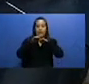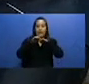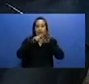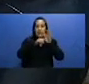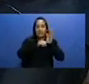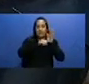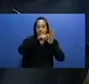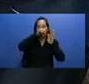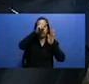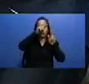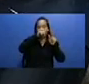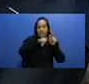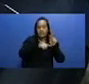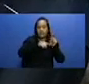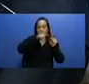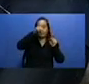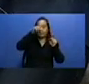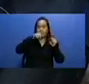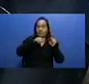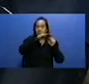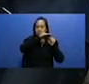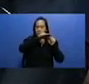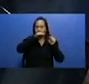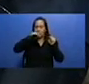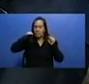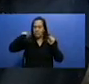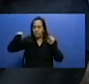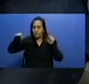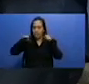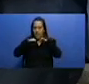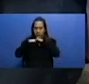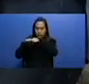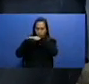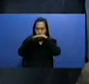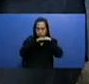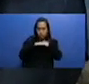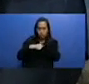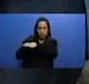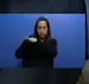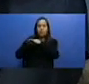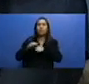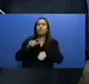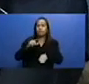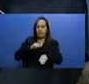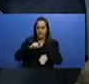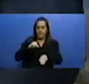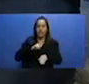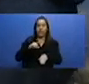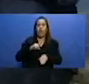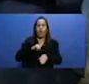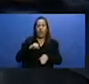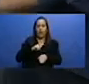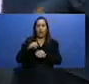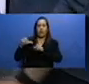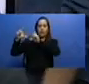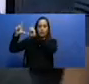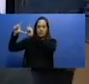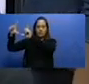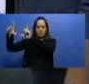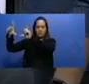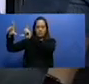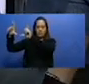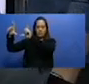estão exatamente do mesmo tamanho. Existem colunas do mesmo tamanho? Sim, olha